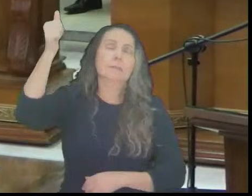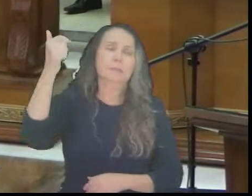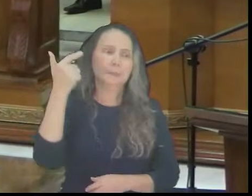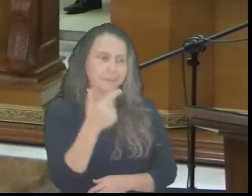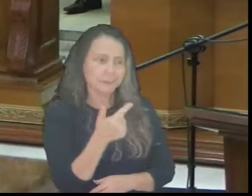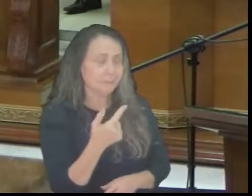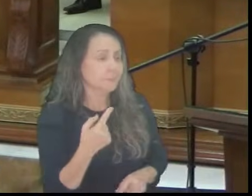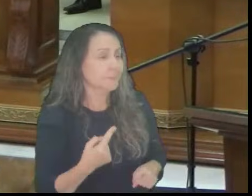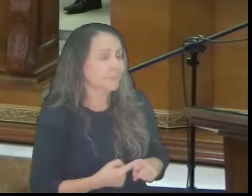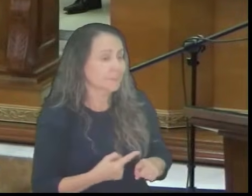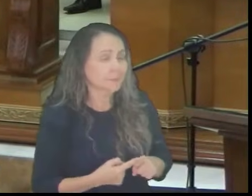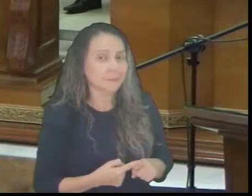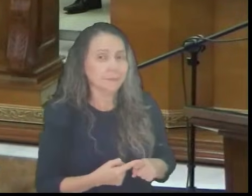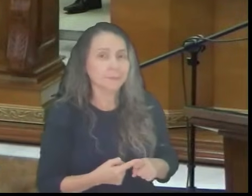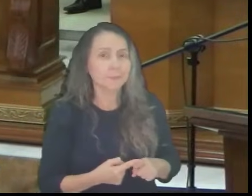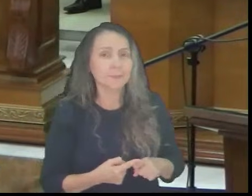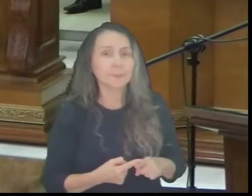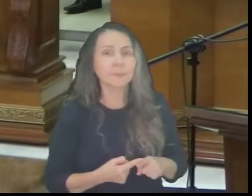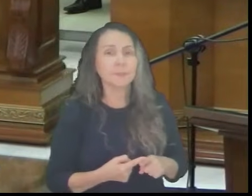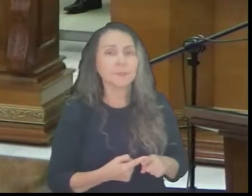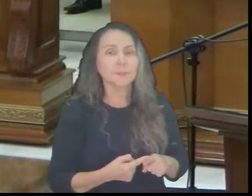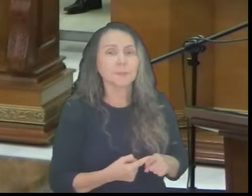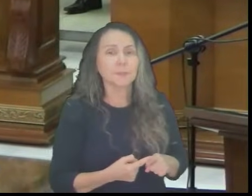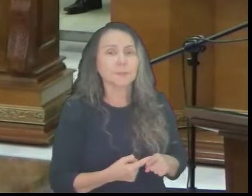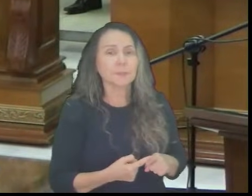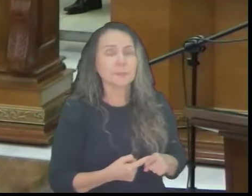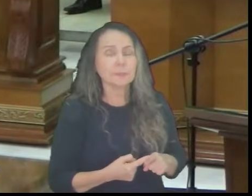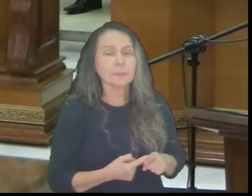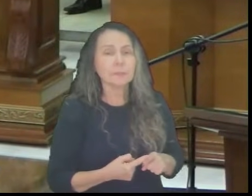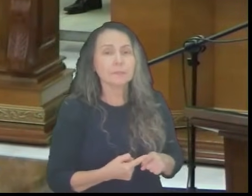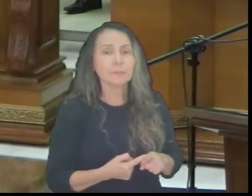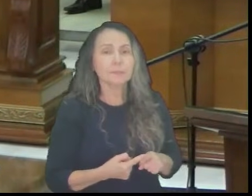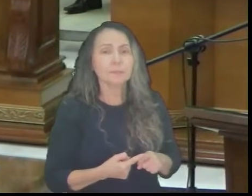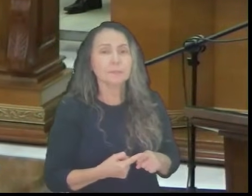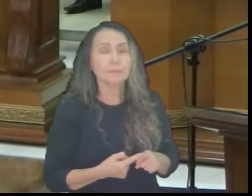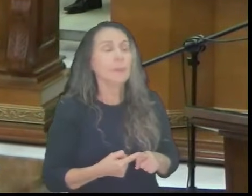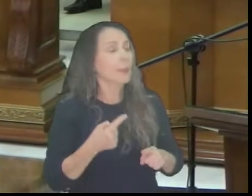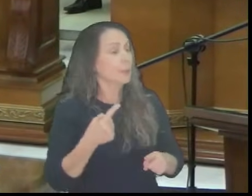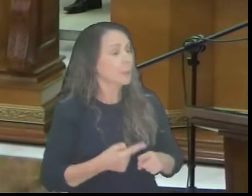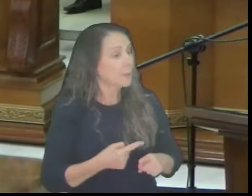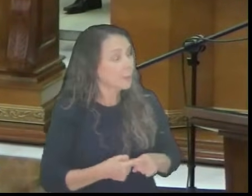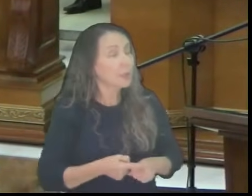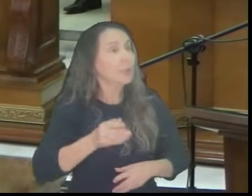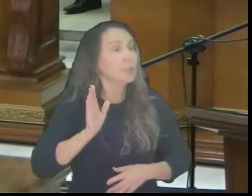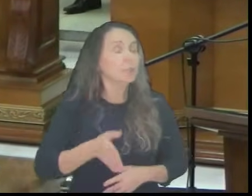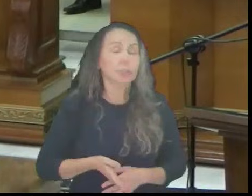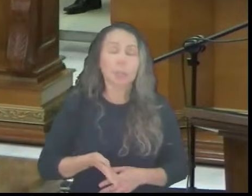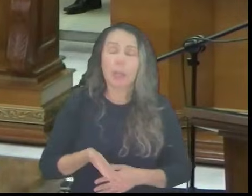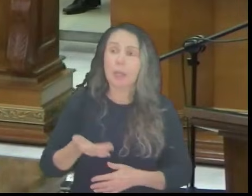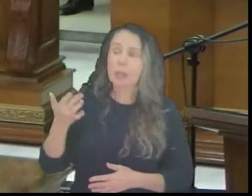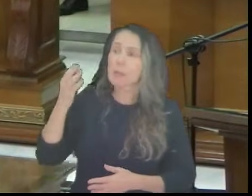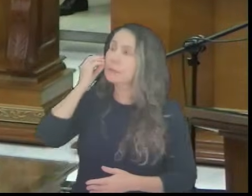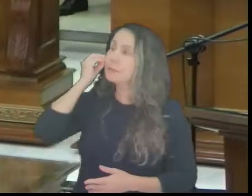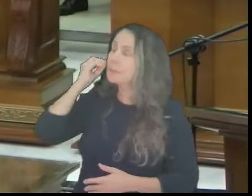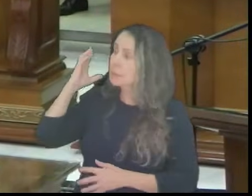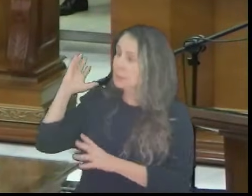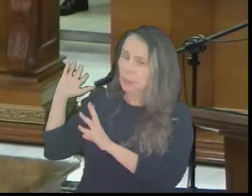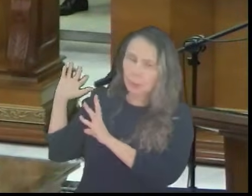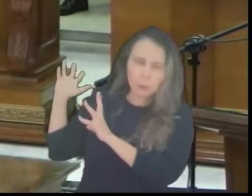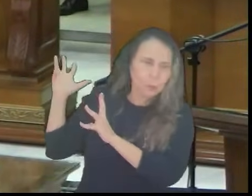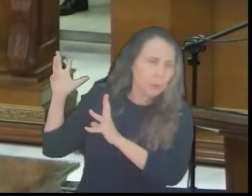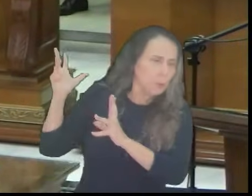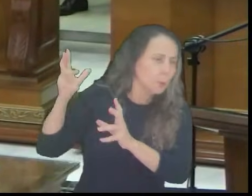não podemos deixar de falar do que temos visto e